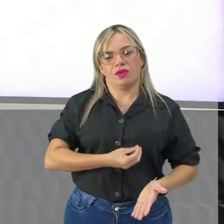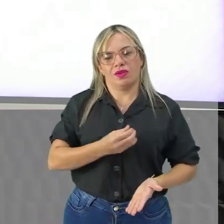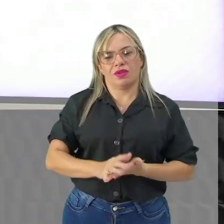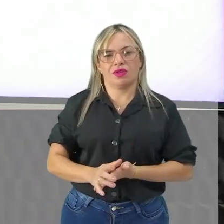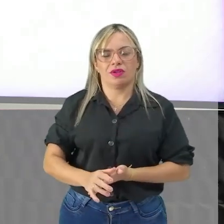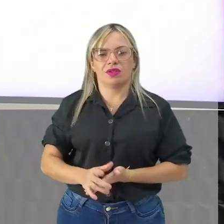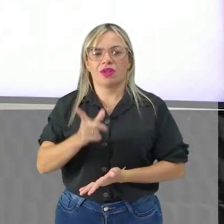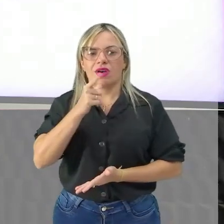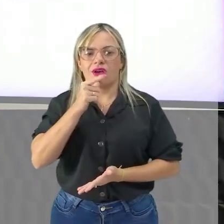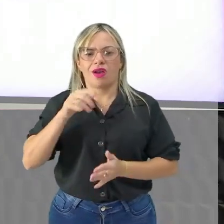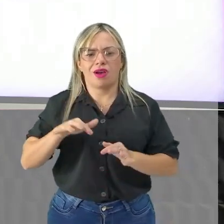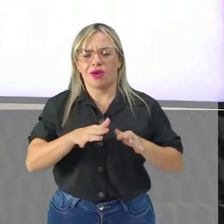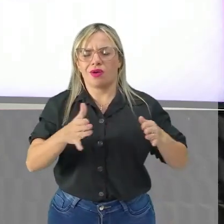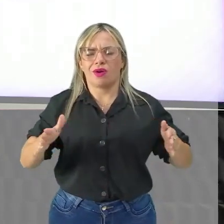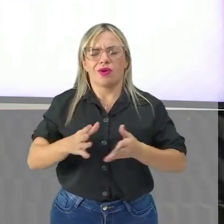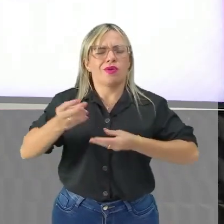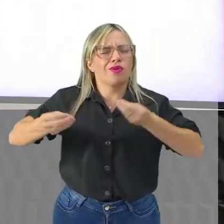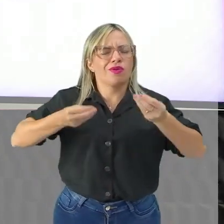será?